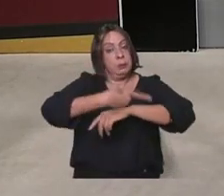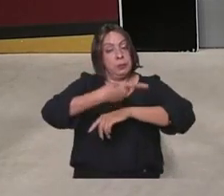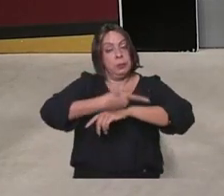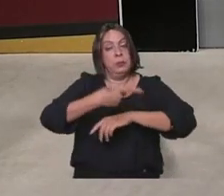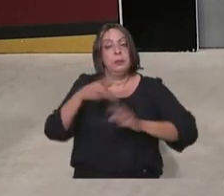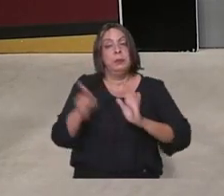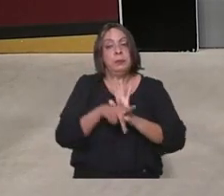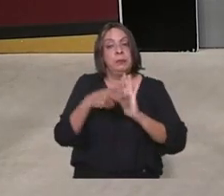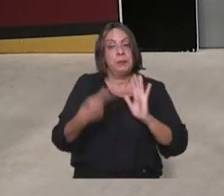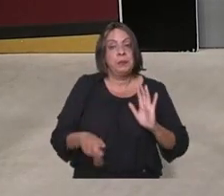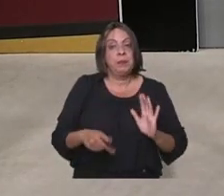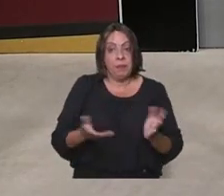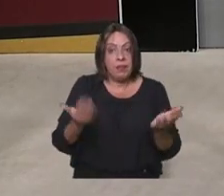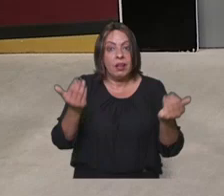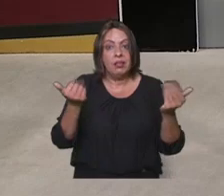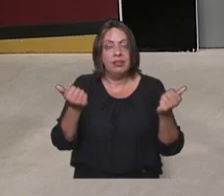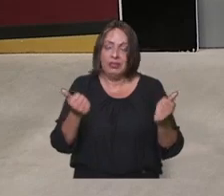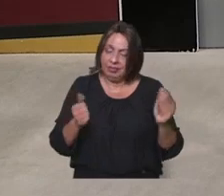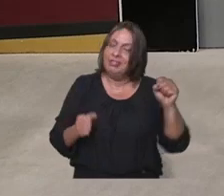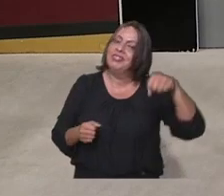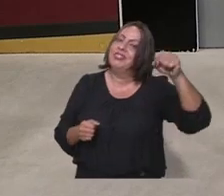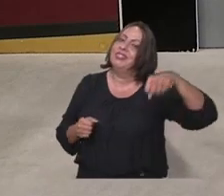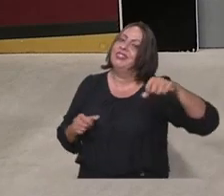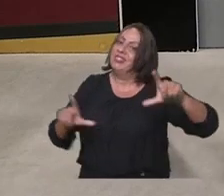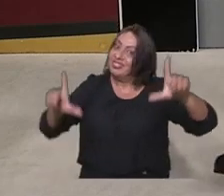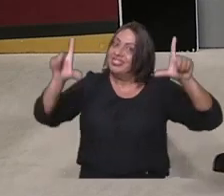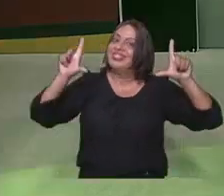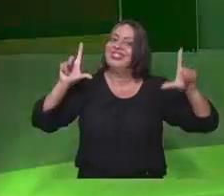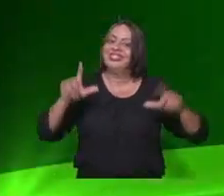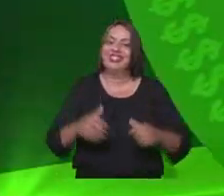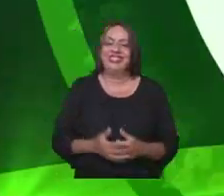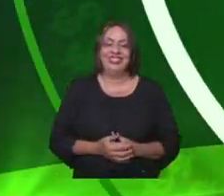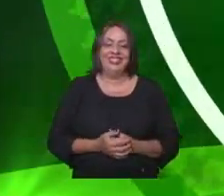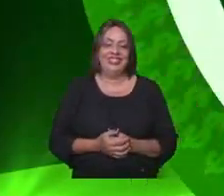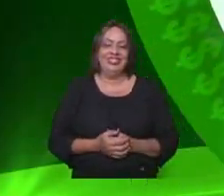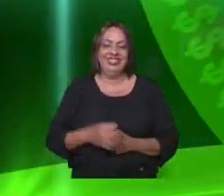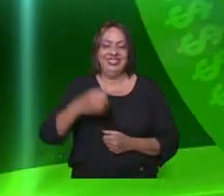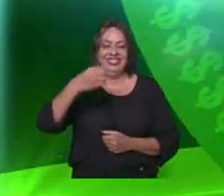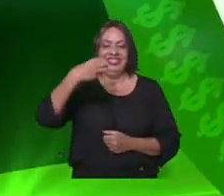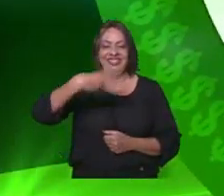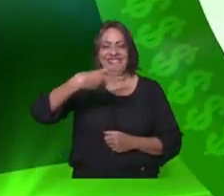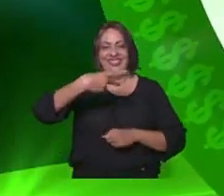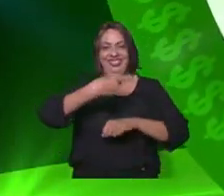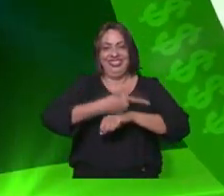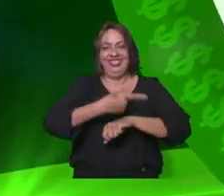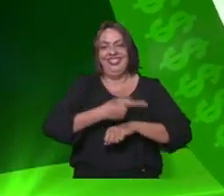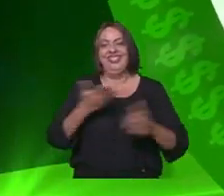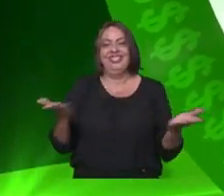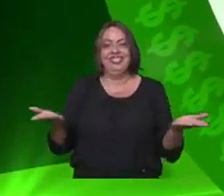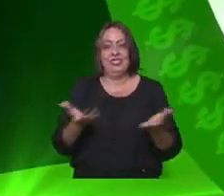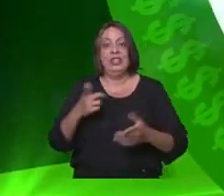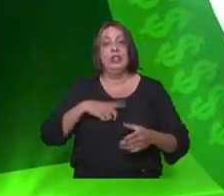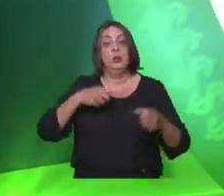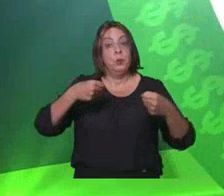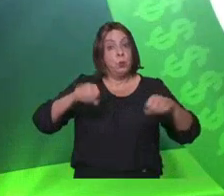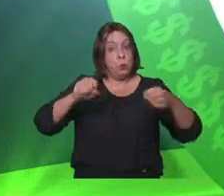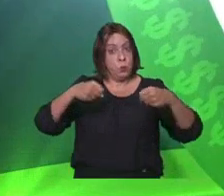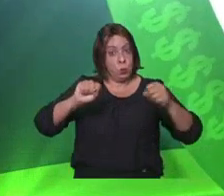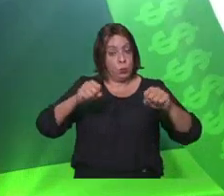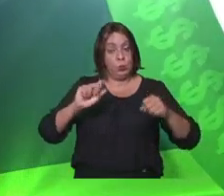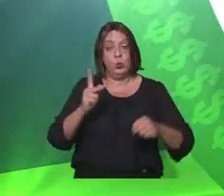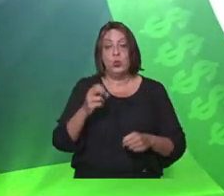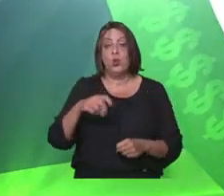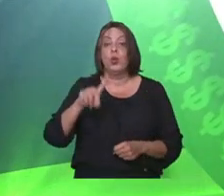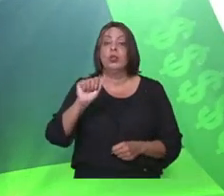hoje, no nosso Domingão. Vamos nessa? Vamos lá! Na tela! No terceiro prêmio de hoje tem uma moto Honda